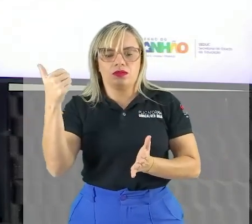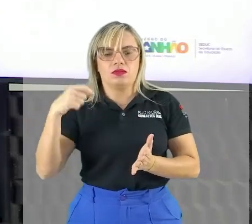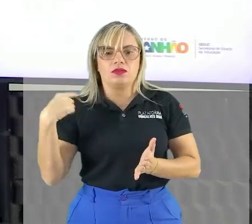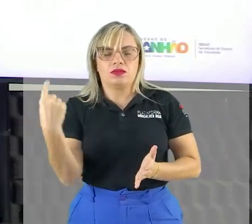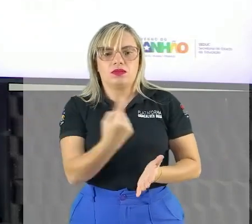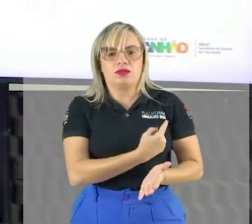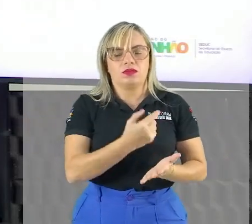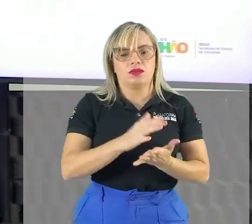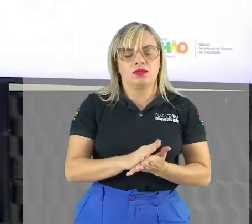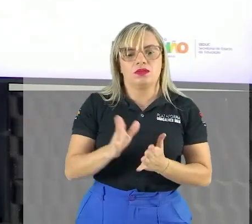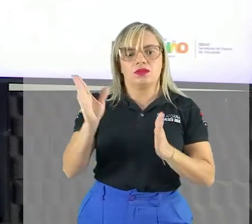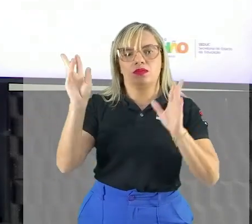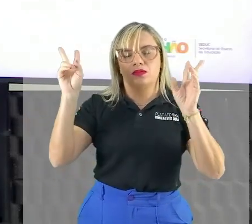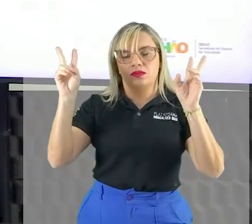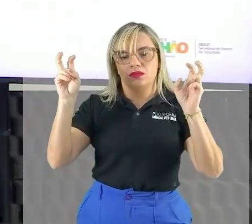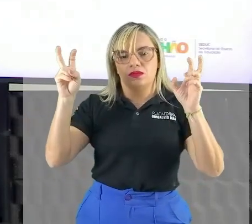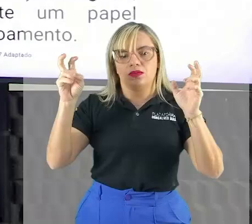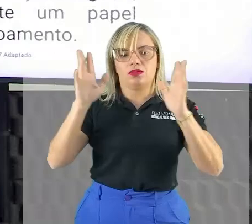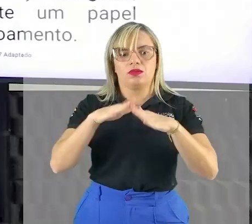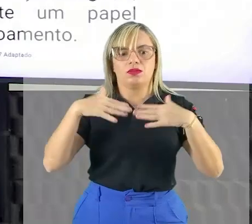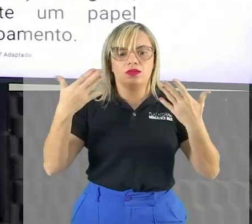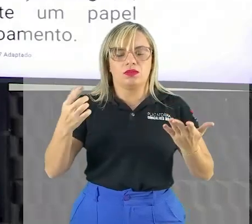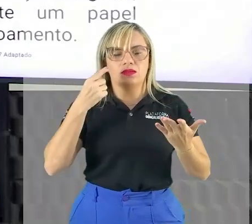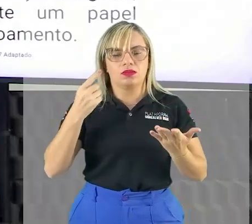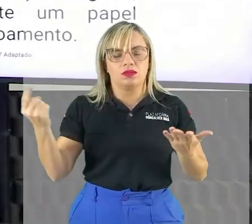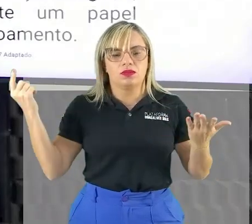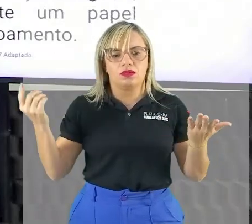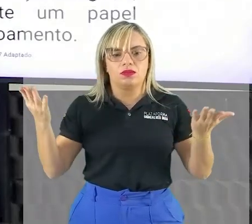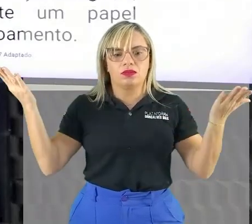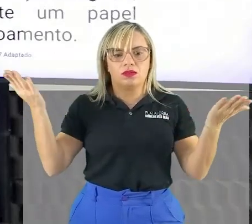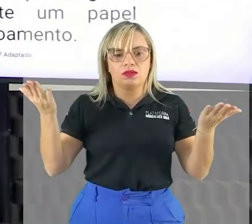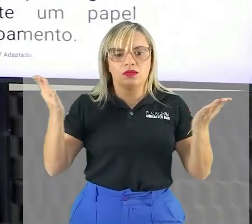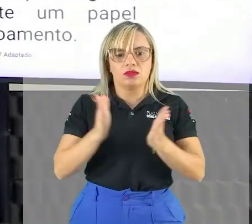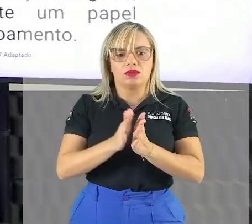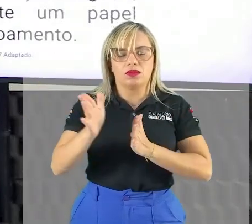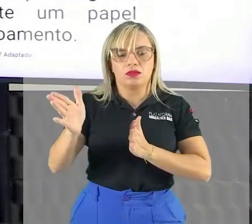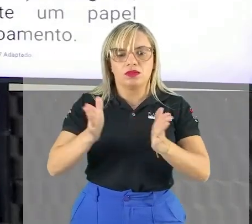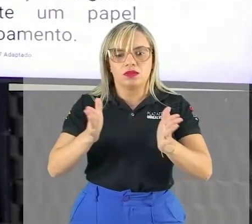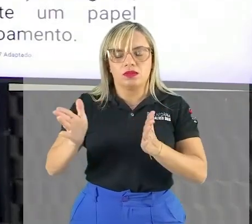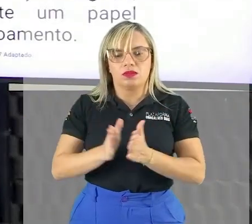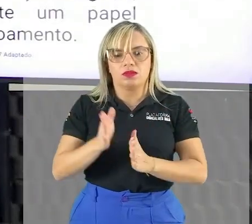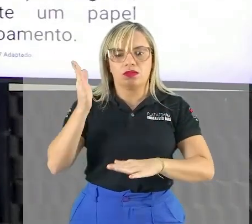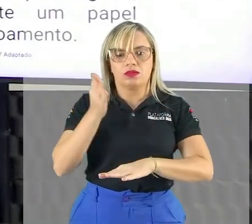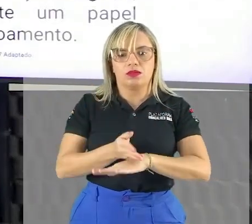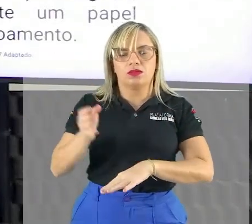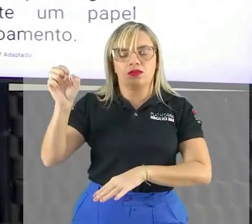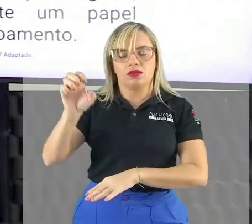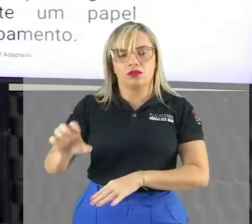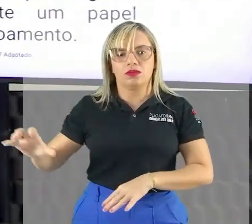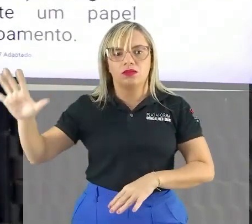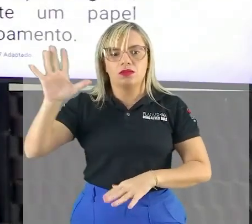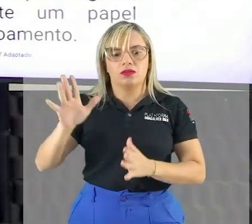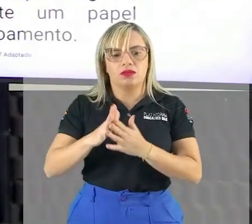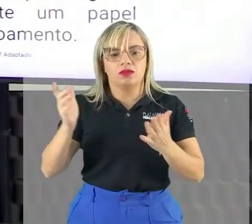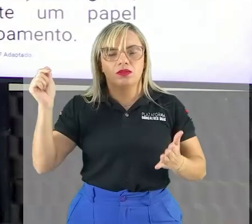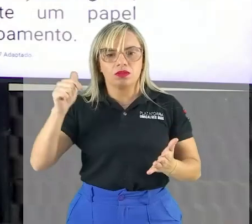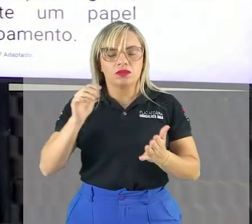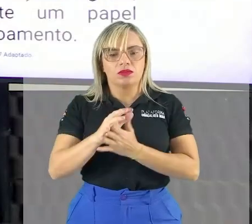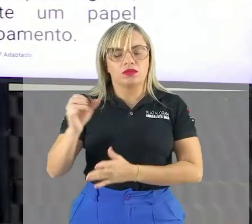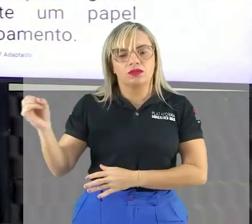aula. Bom, vamos tratar agora sobre o período medieval na Europa. É